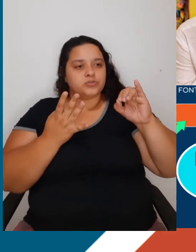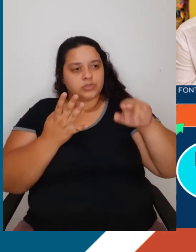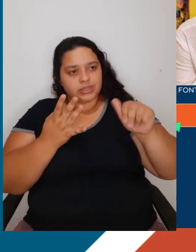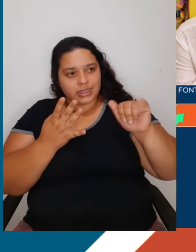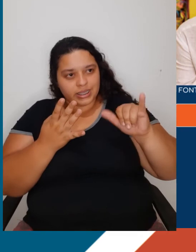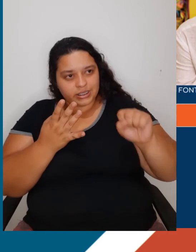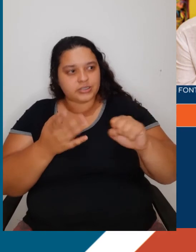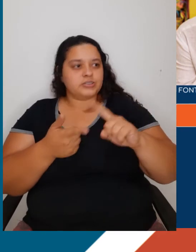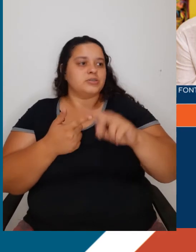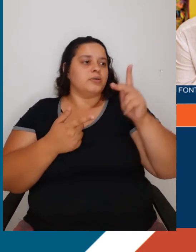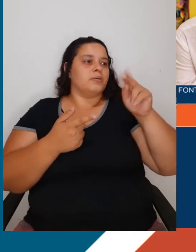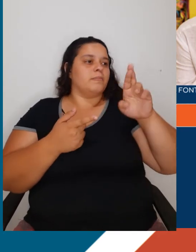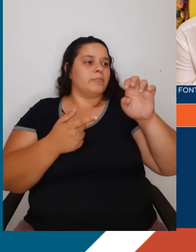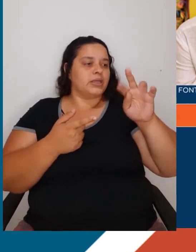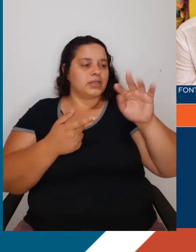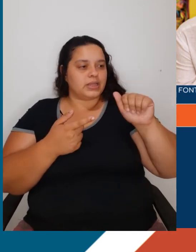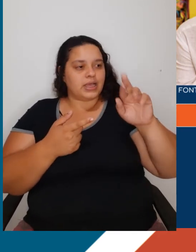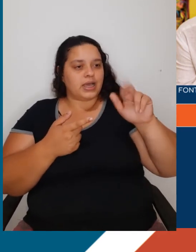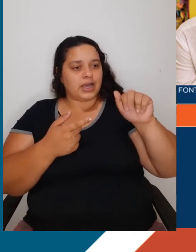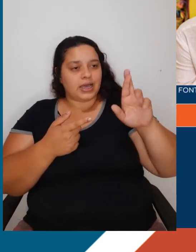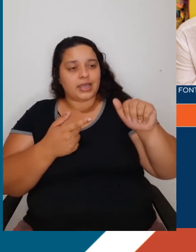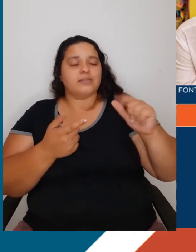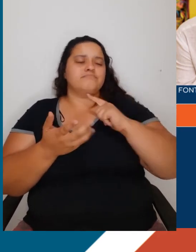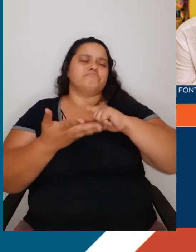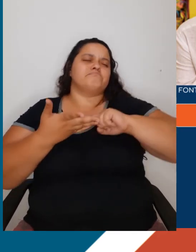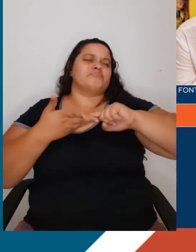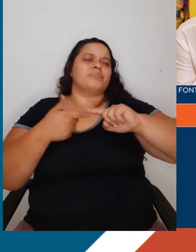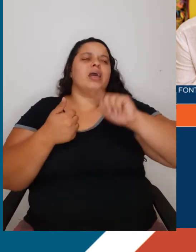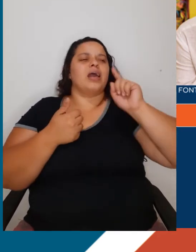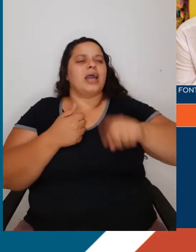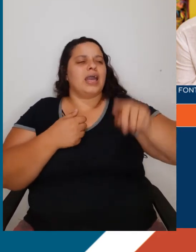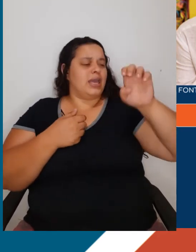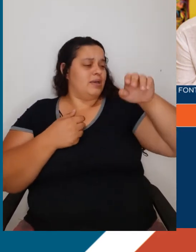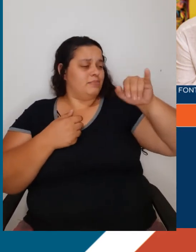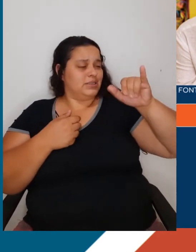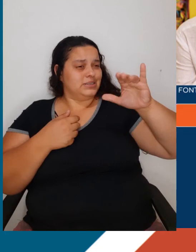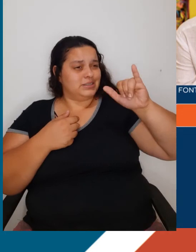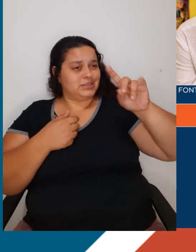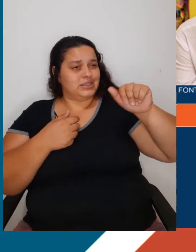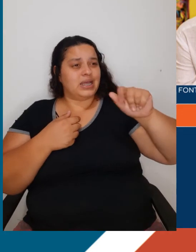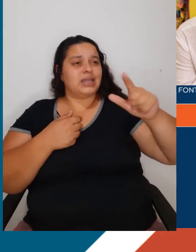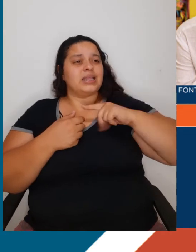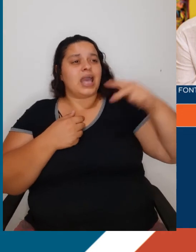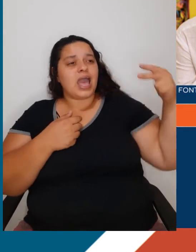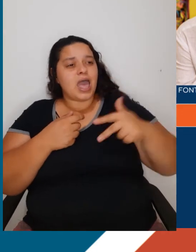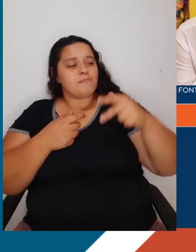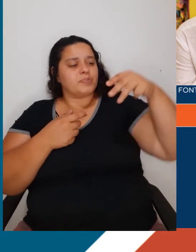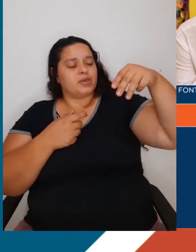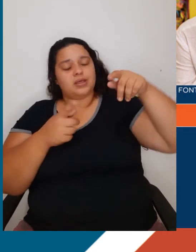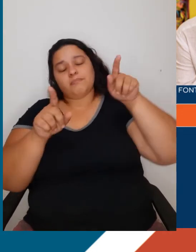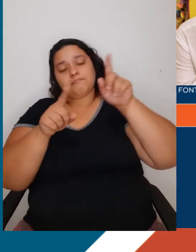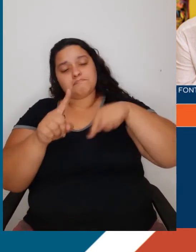Emicida. Emicida é um importante rap e compositor nacional com um estilo musical que mistura o rap com a MPB e